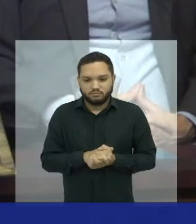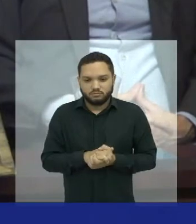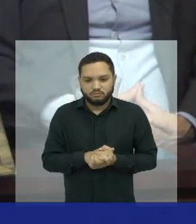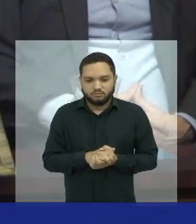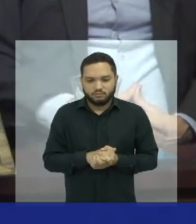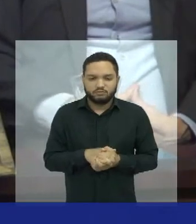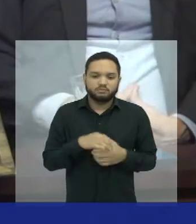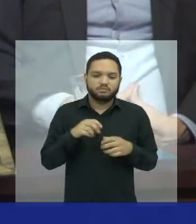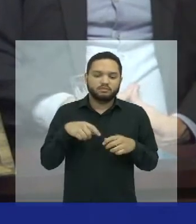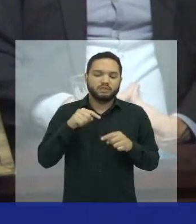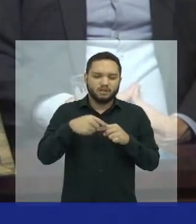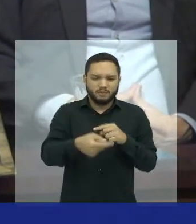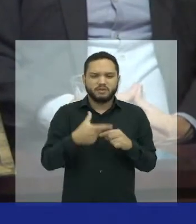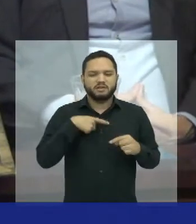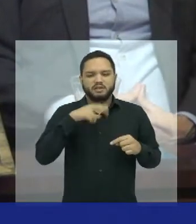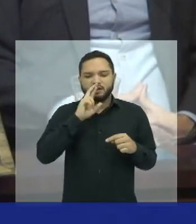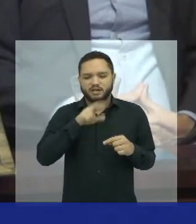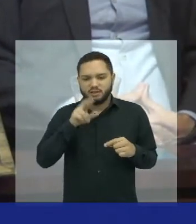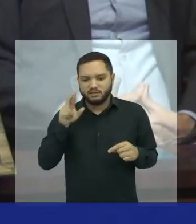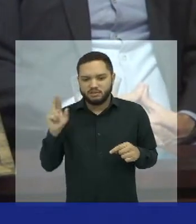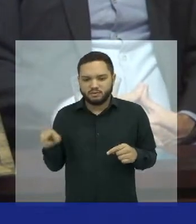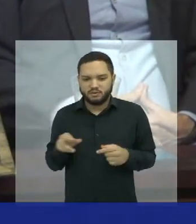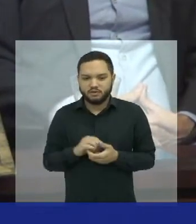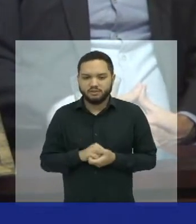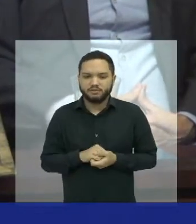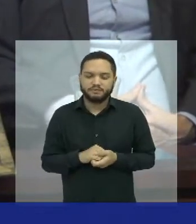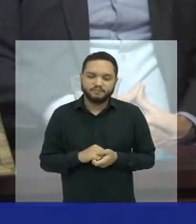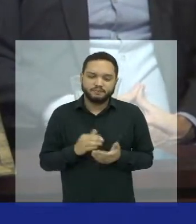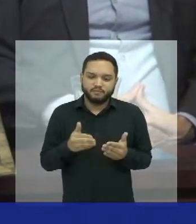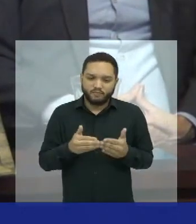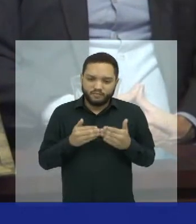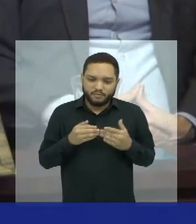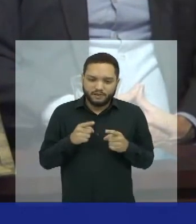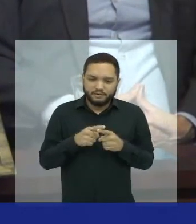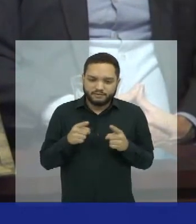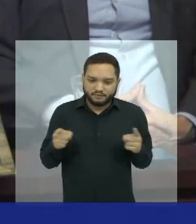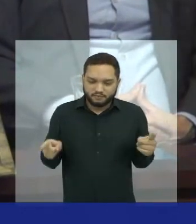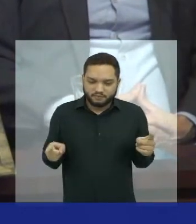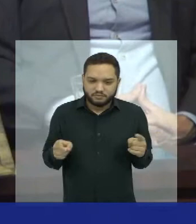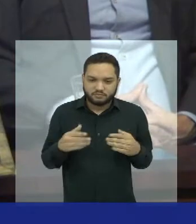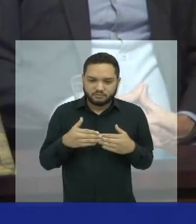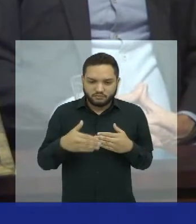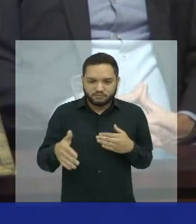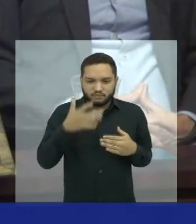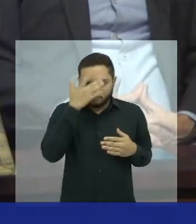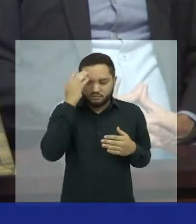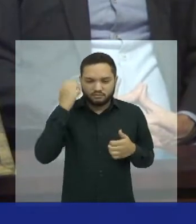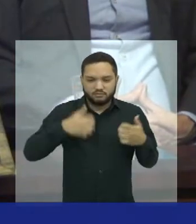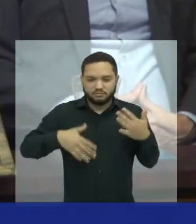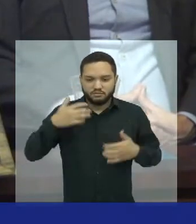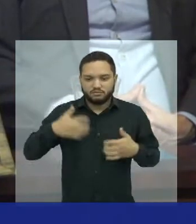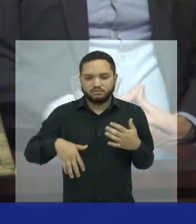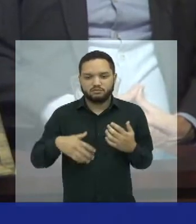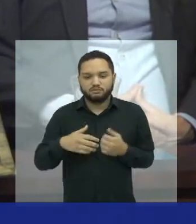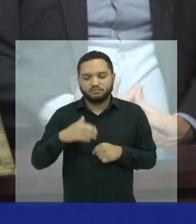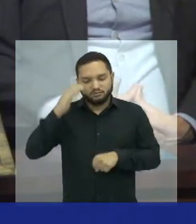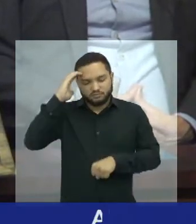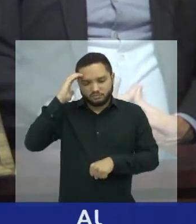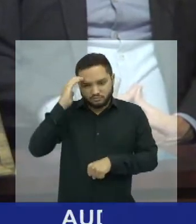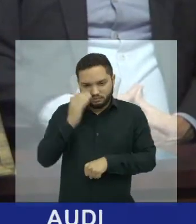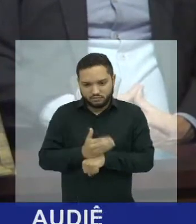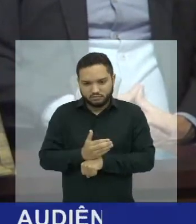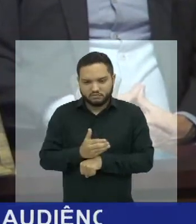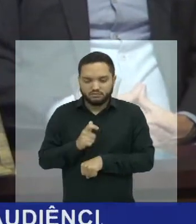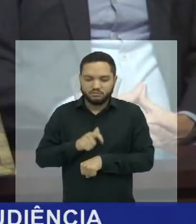fala, as respostas. Então, assim, pedir aqui que os próximos oradores tenham uma disciplina um